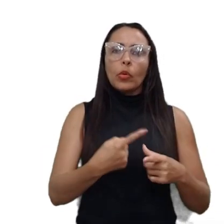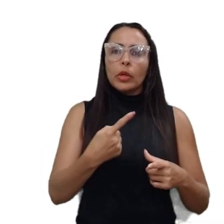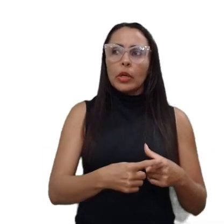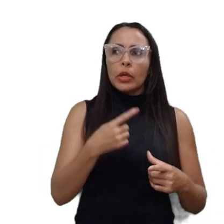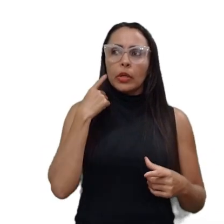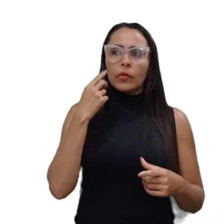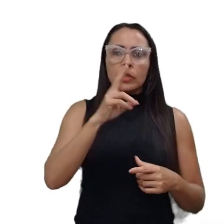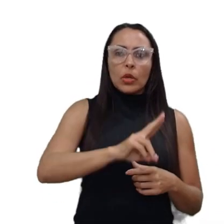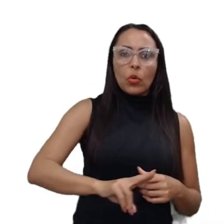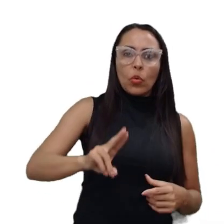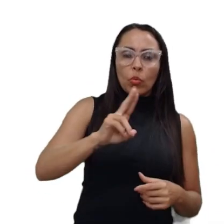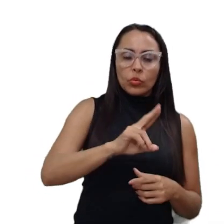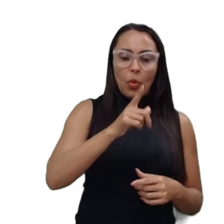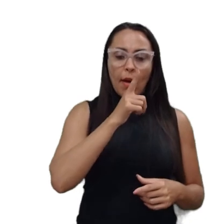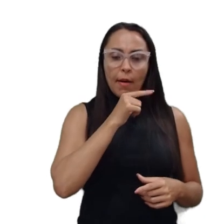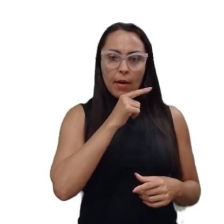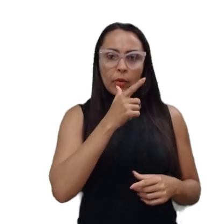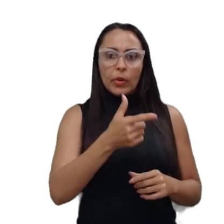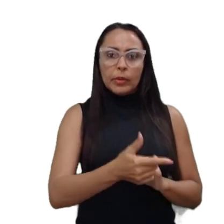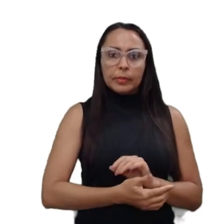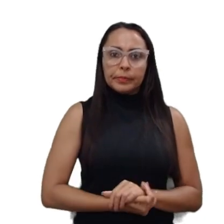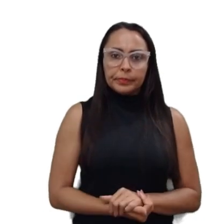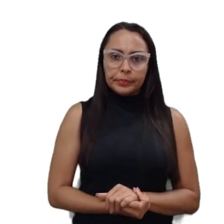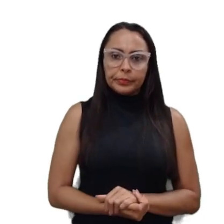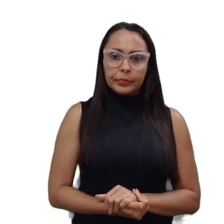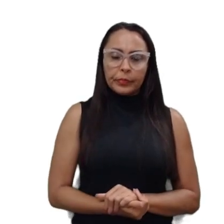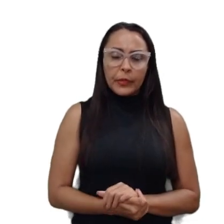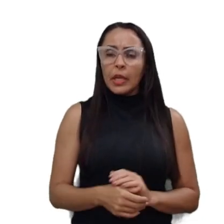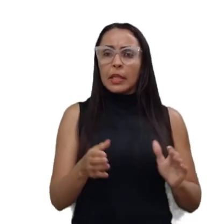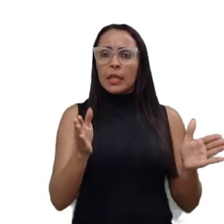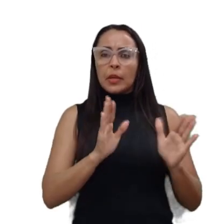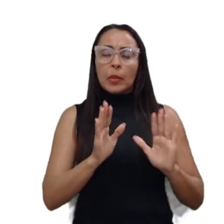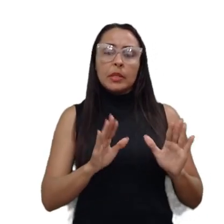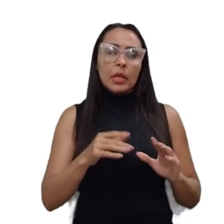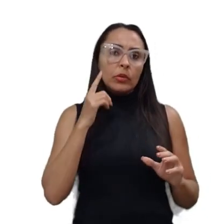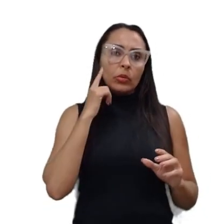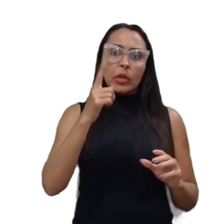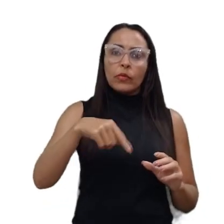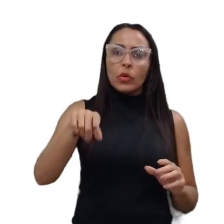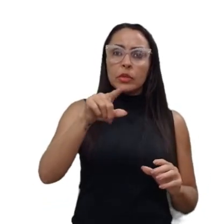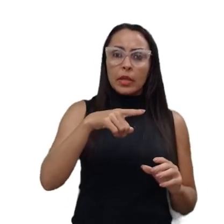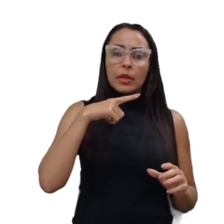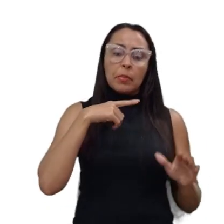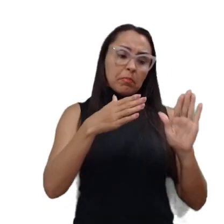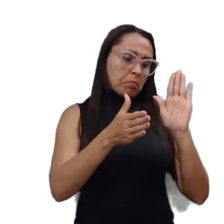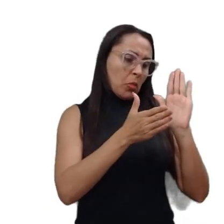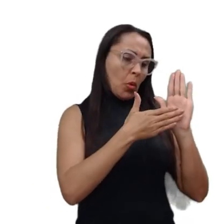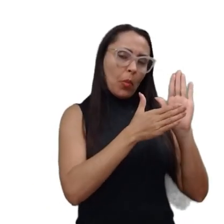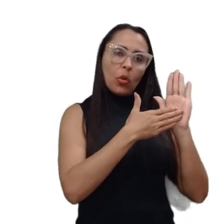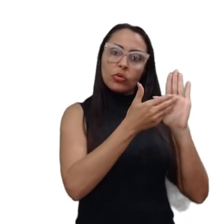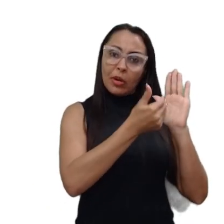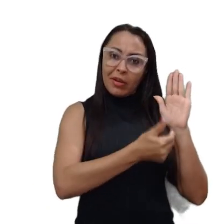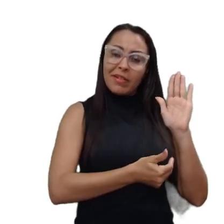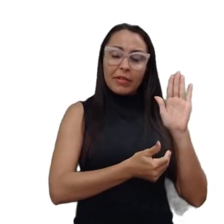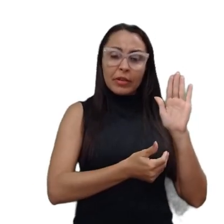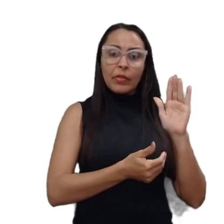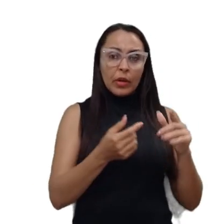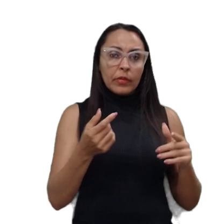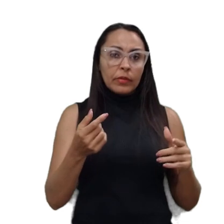uso racional da água, que nada mais é do que você ter propostas que vão fazer com